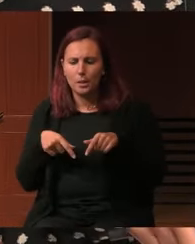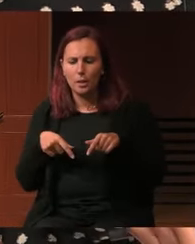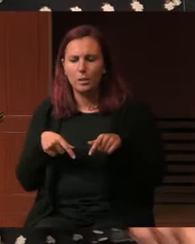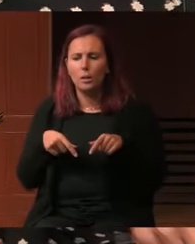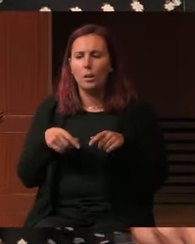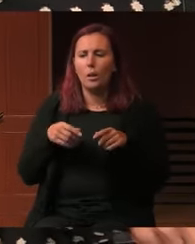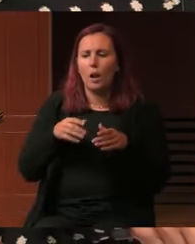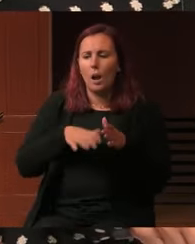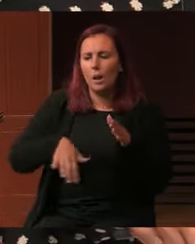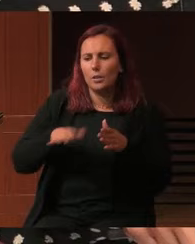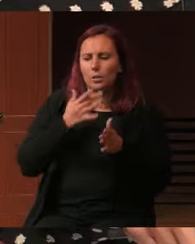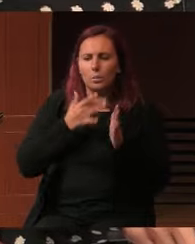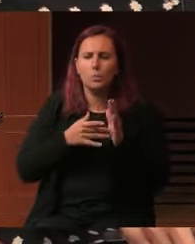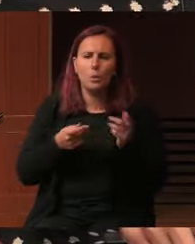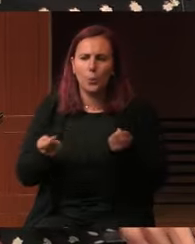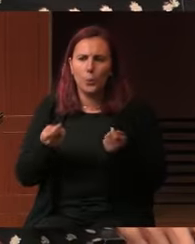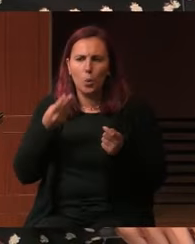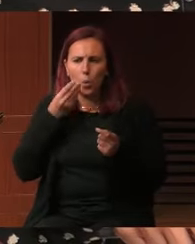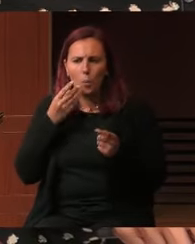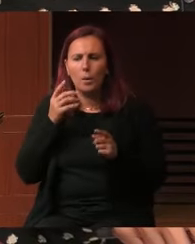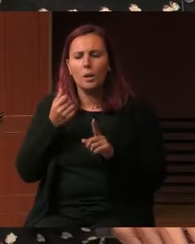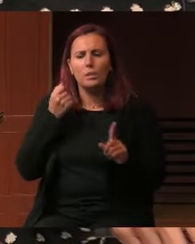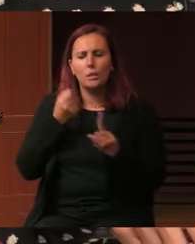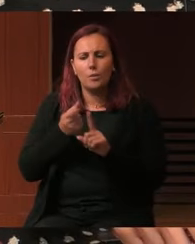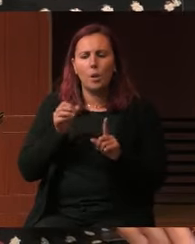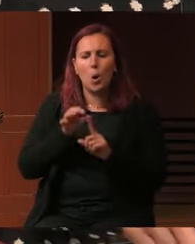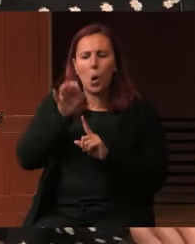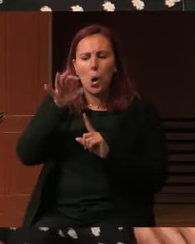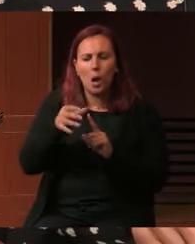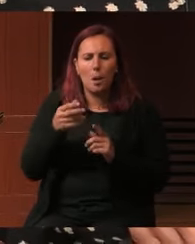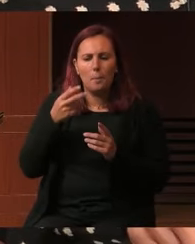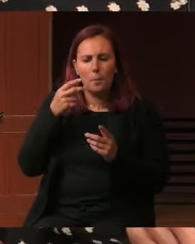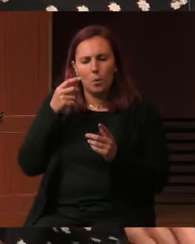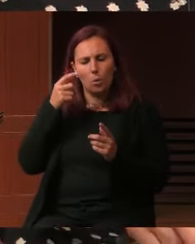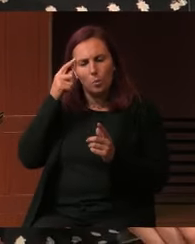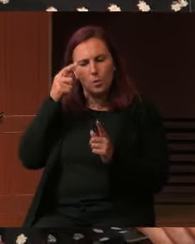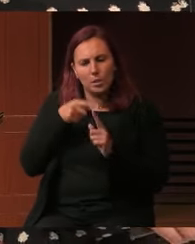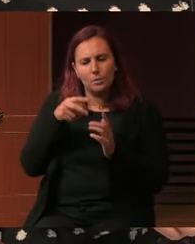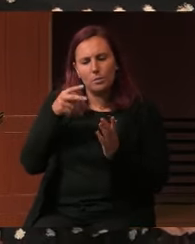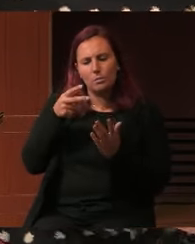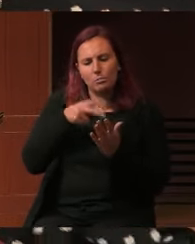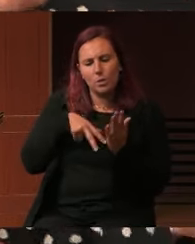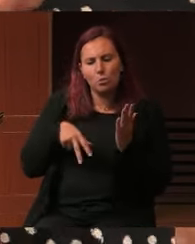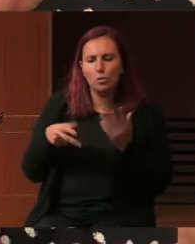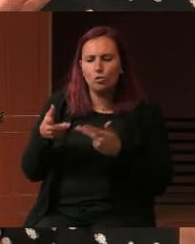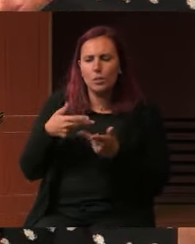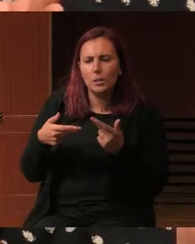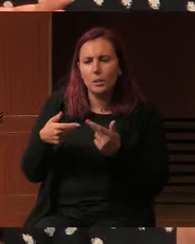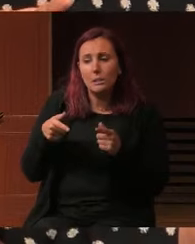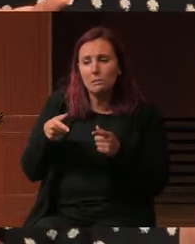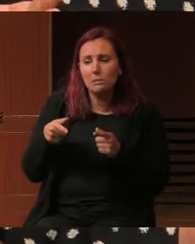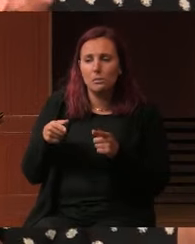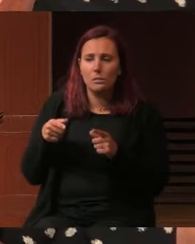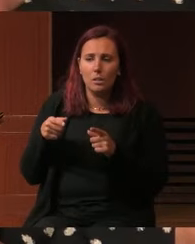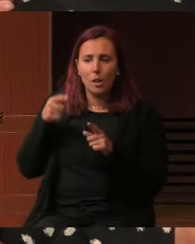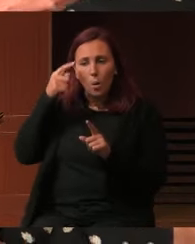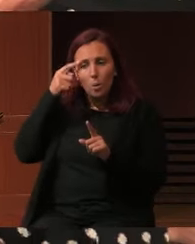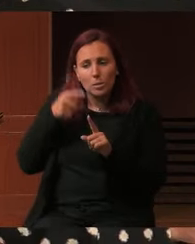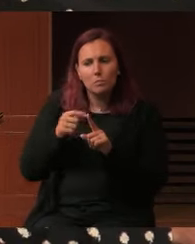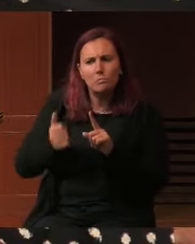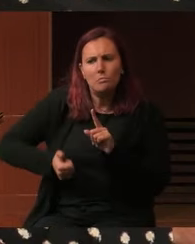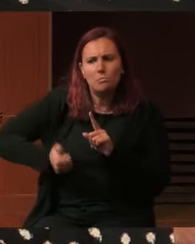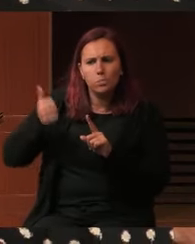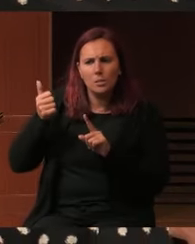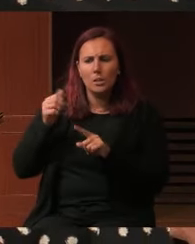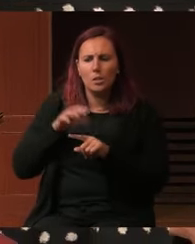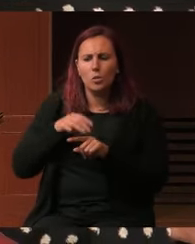que sabem desafiar os alunos para leituras críticas. O que é uma diferença muito grande para o